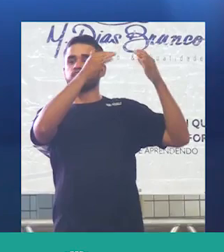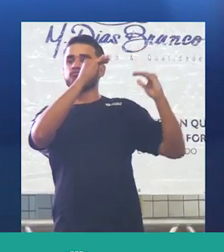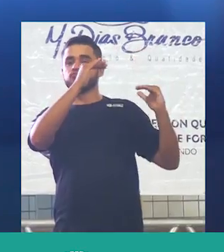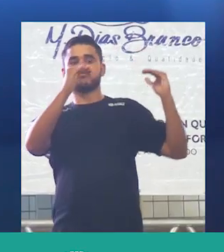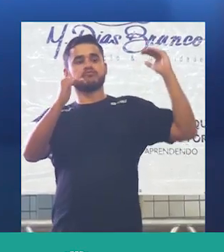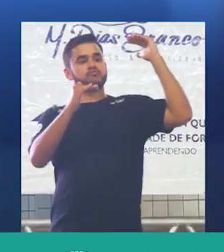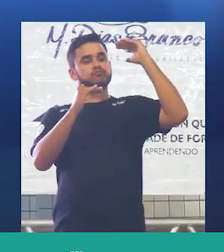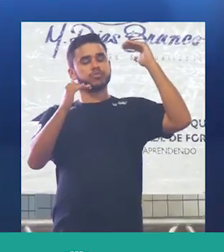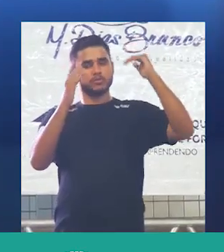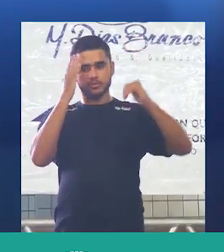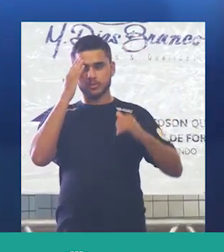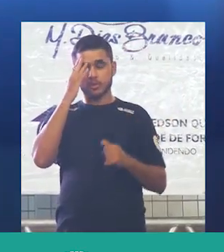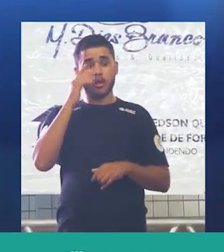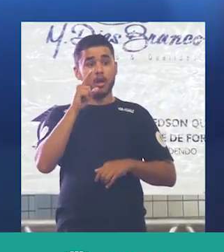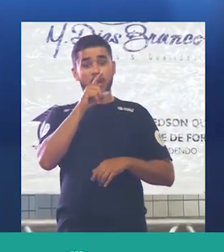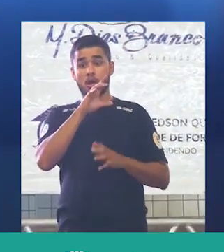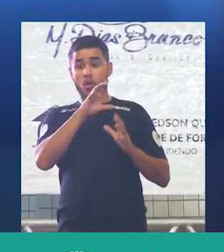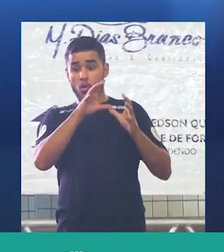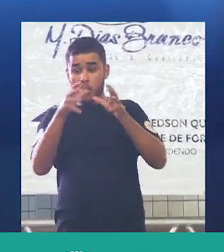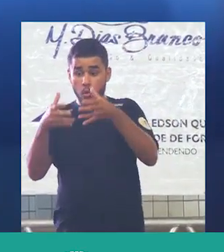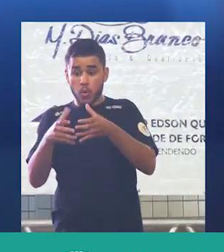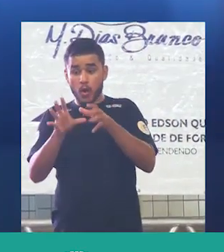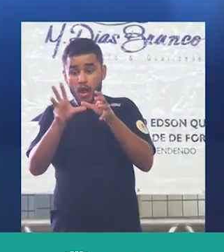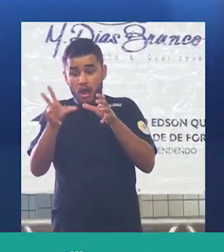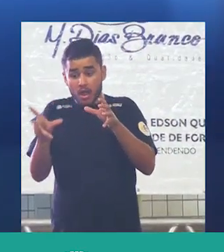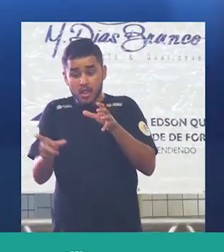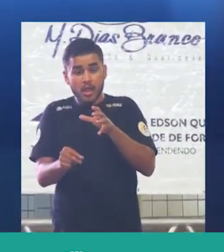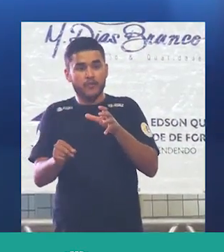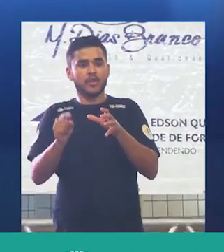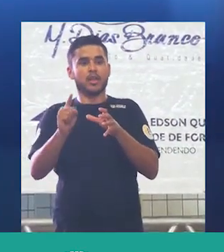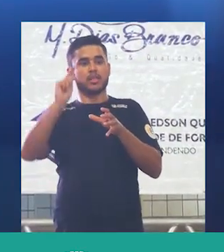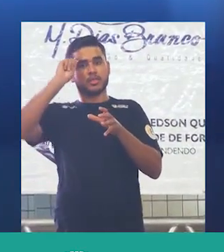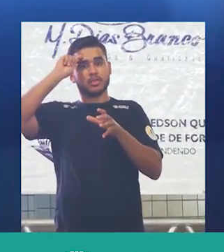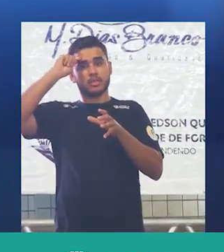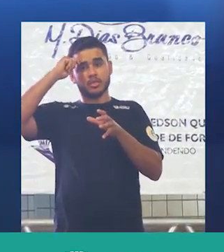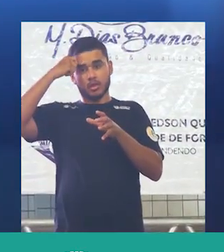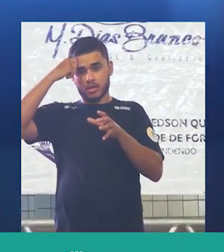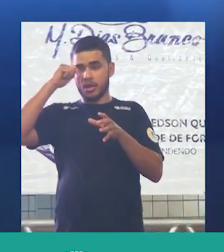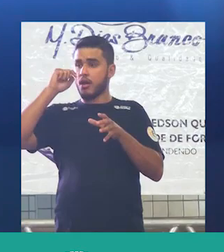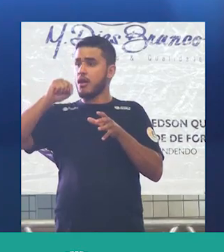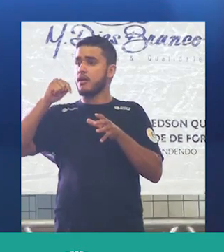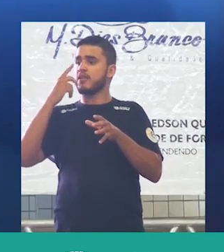superior. E a raça africana negra era considerada